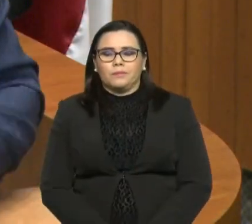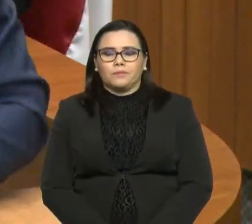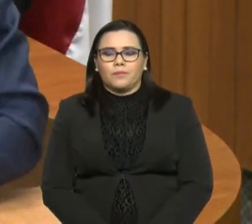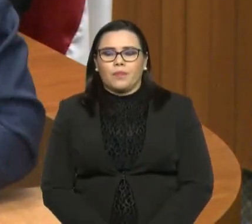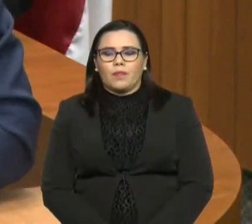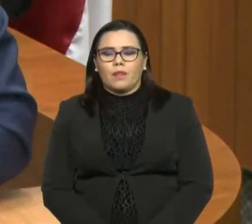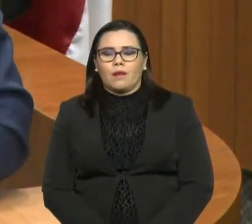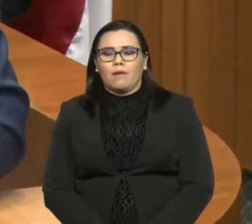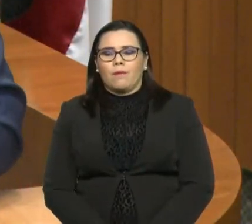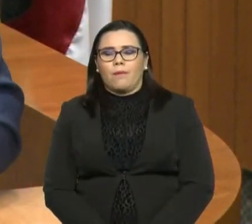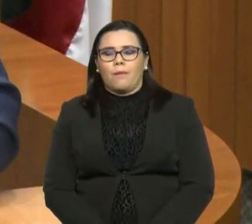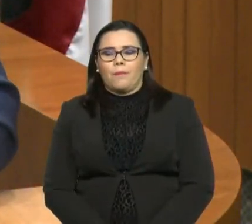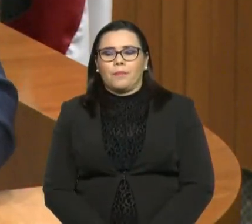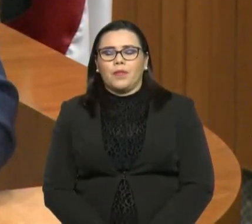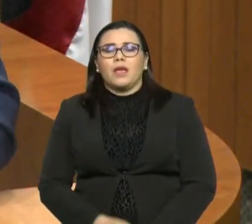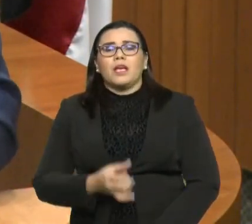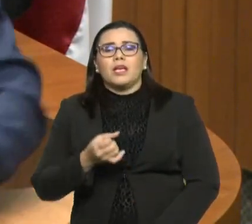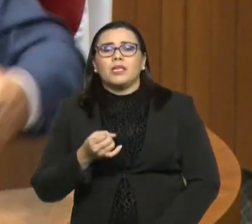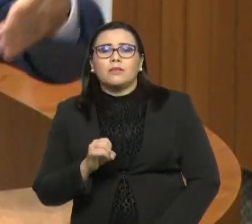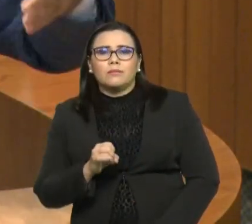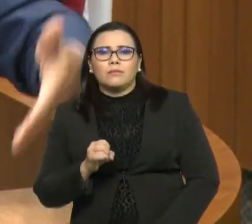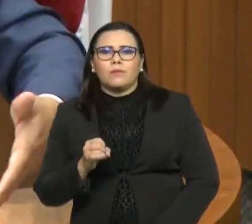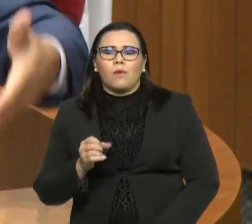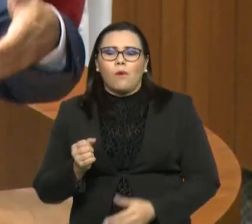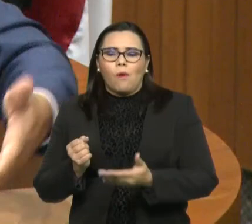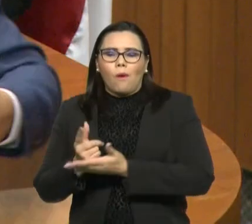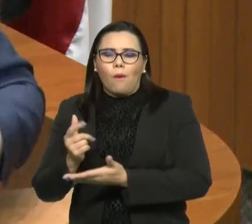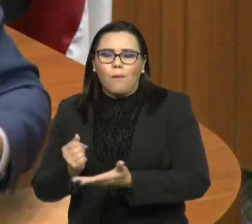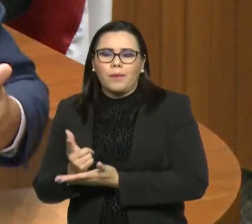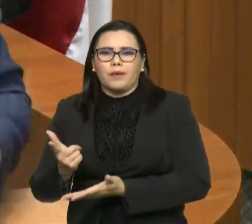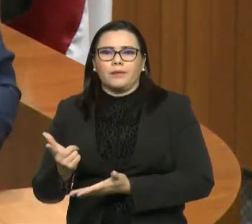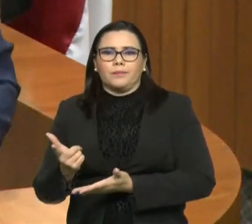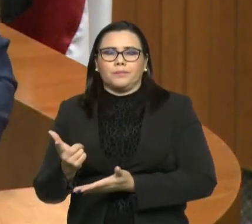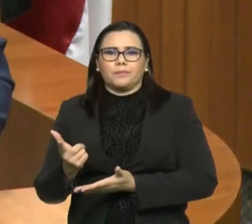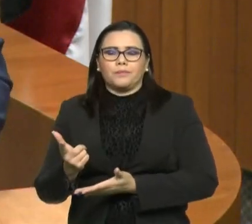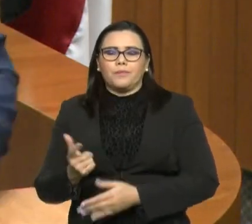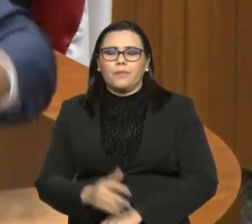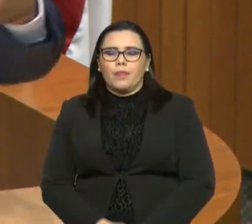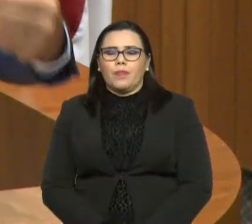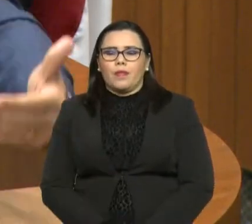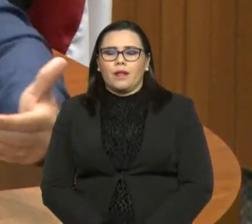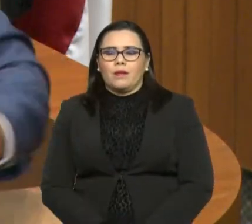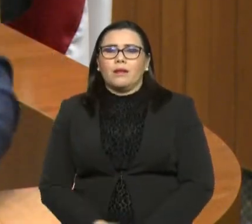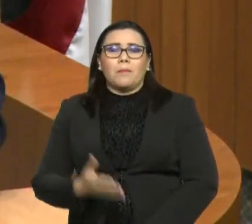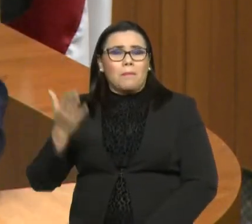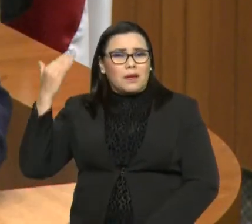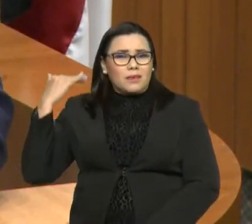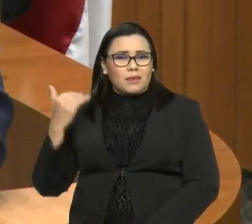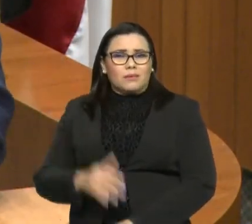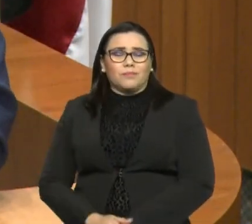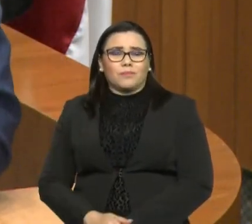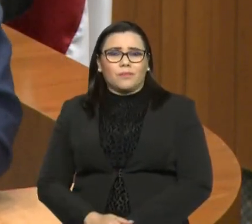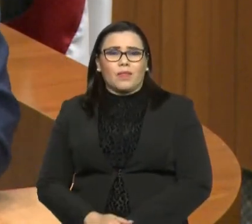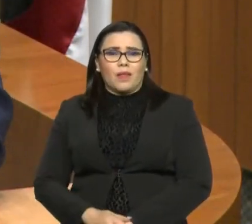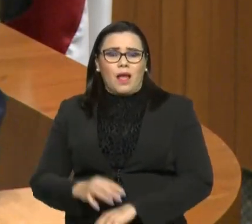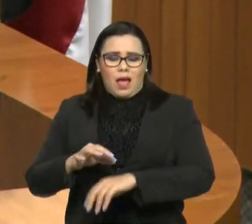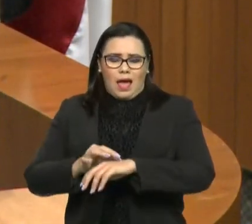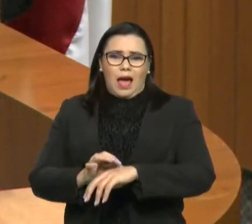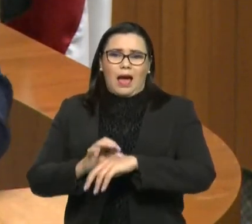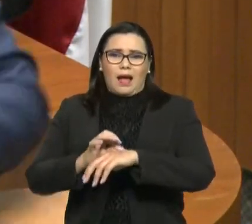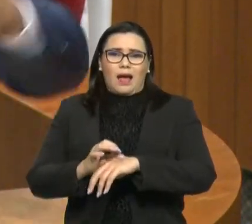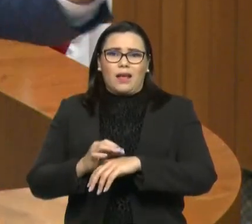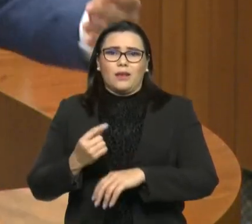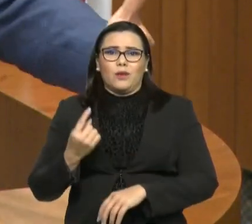R$30, com a diminuição de 35%, você estaria comprando hoje de R$20. E, na realidade, você está pagando é